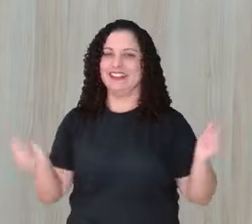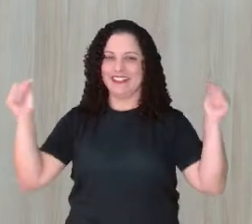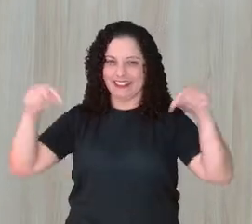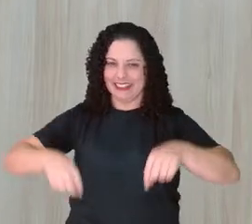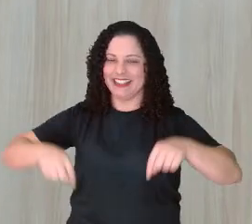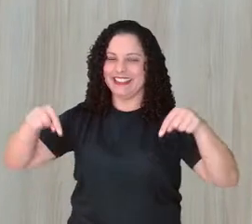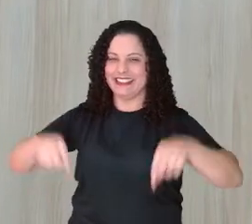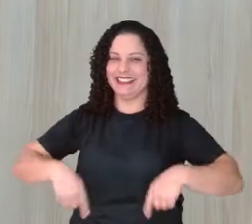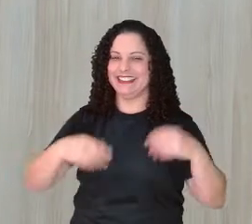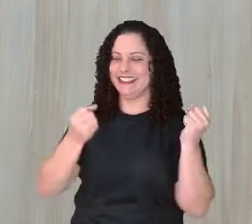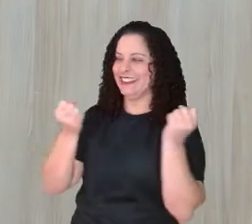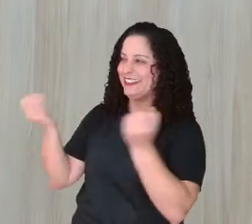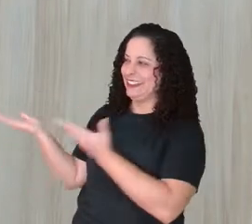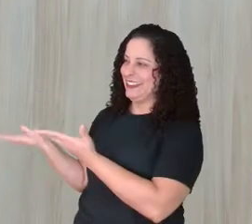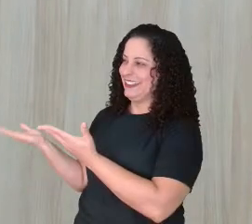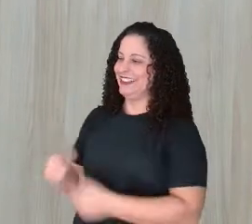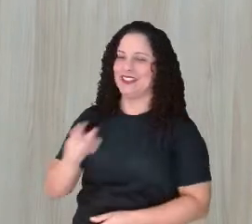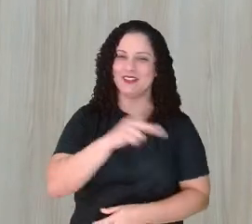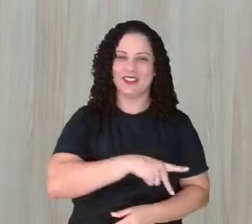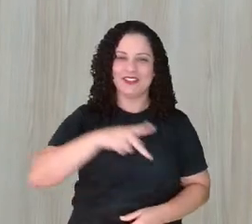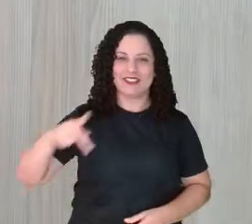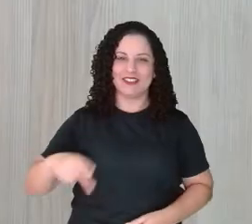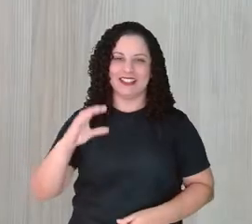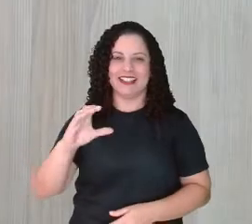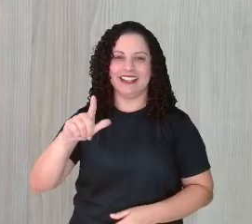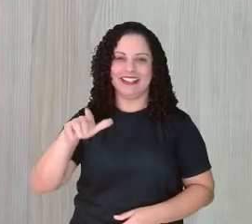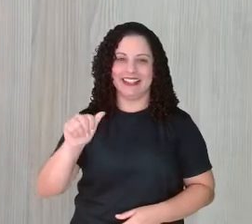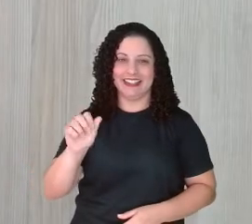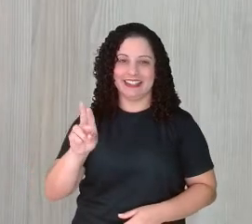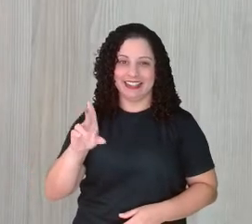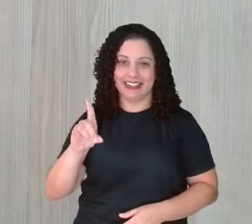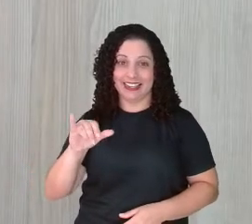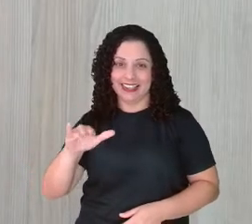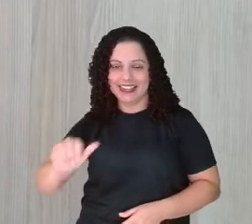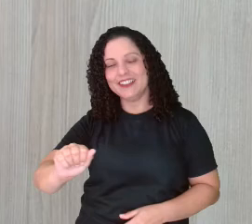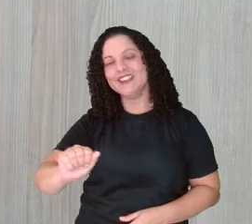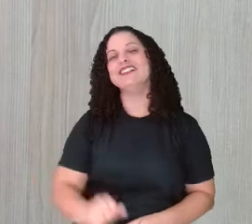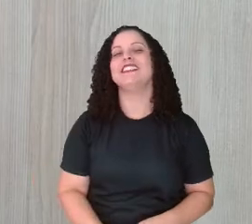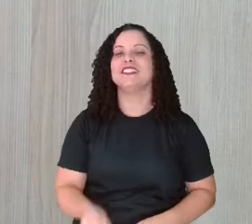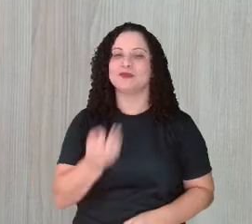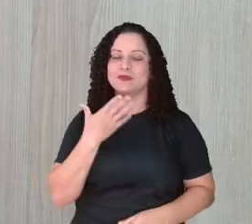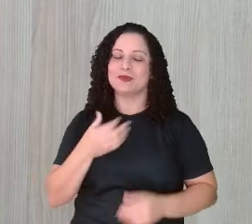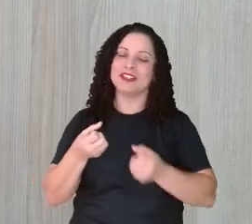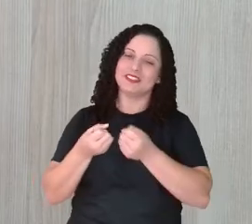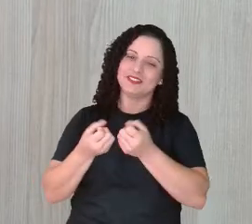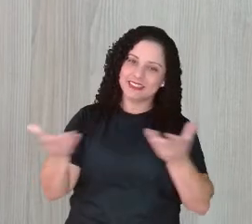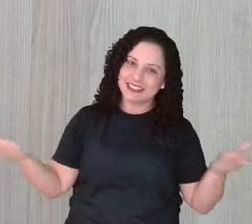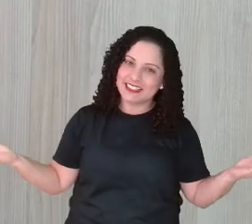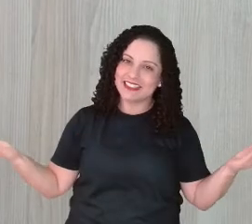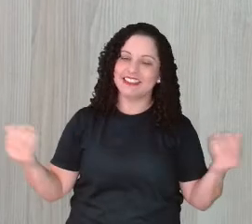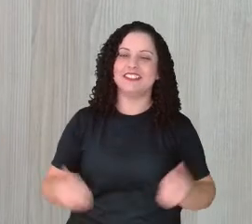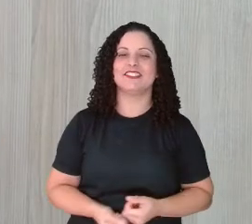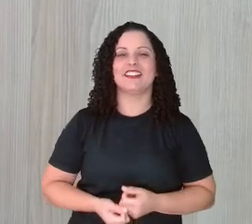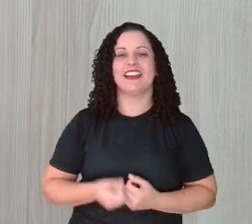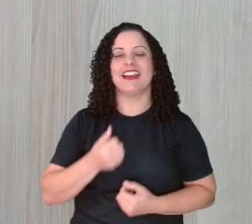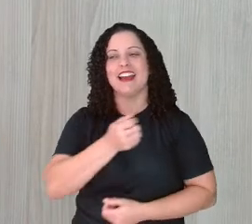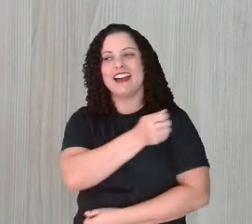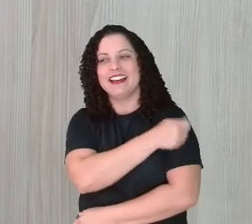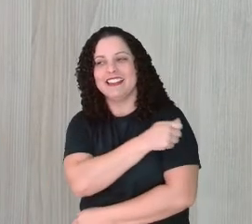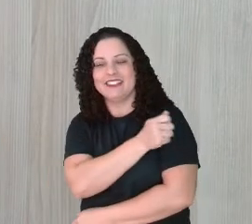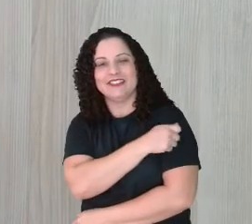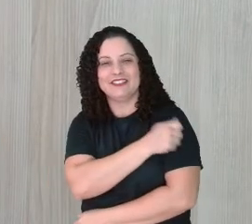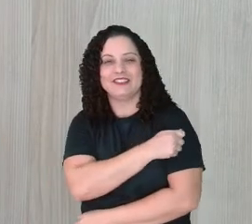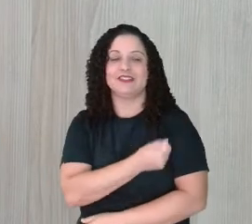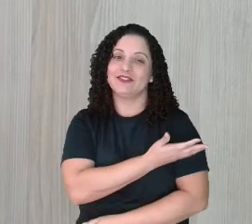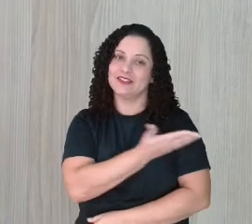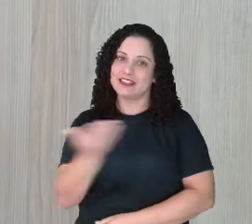Digitais. Olá, professora Cláudia, tudo bem? Olá, professora Carla, tudo bem? Como é que vocês estão aí, queridos estudantes? Espero